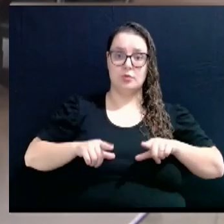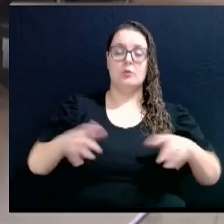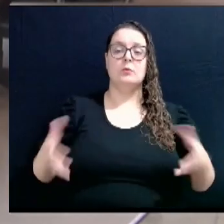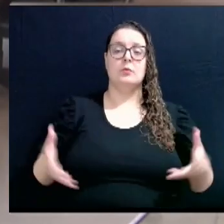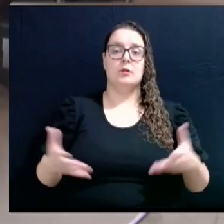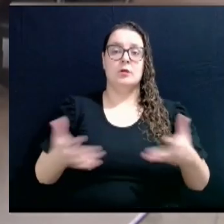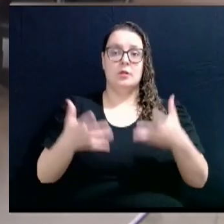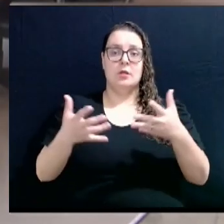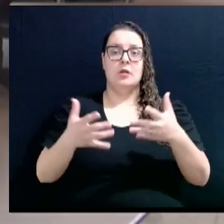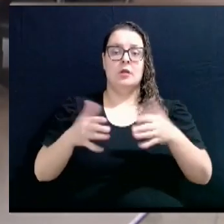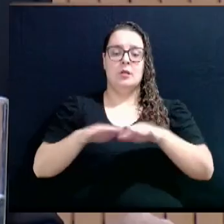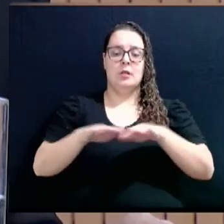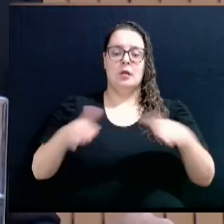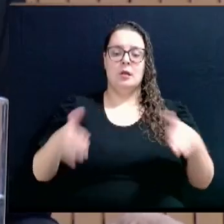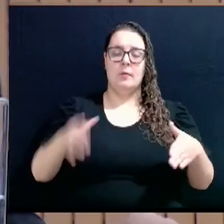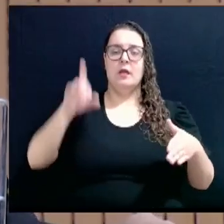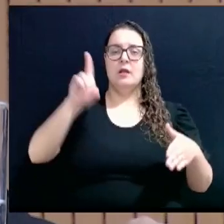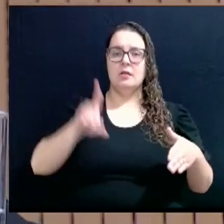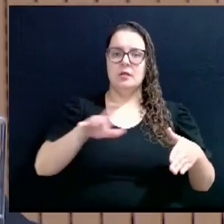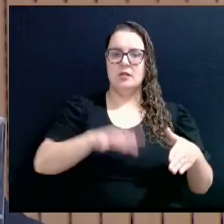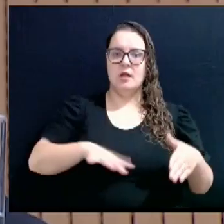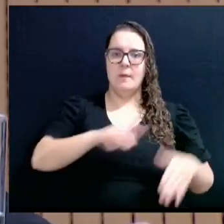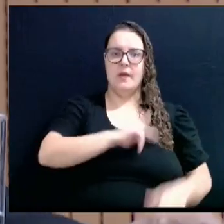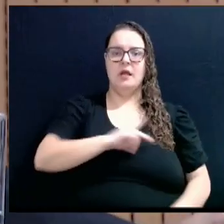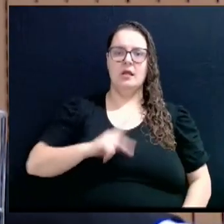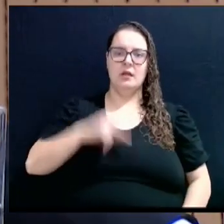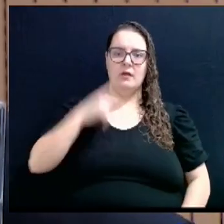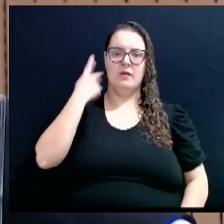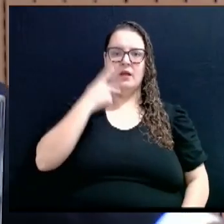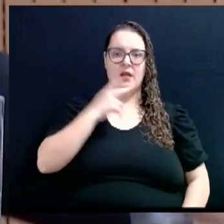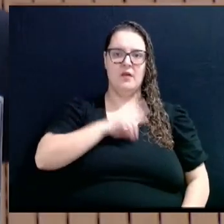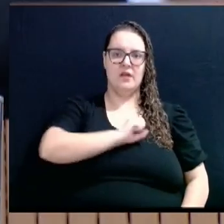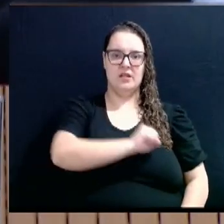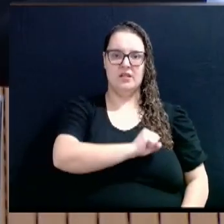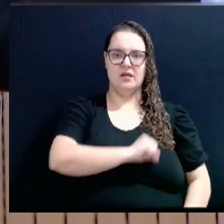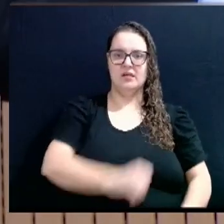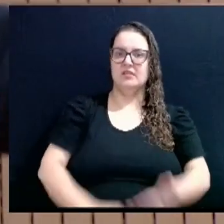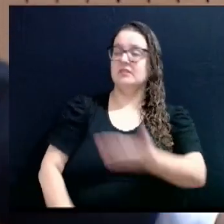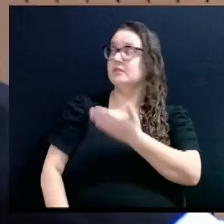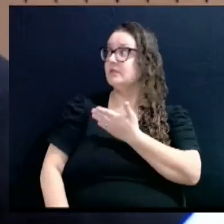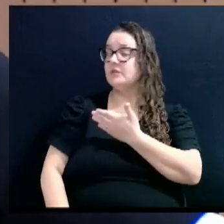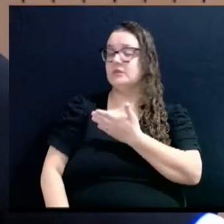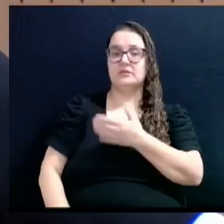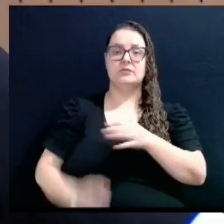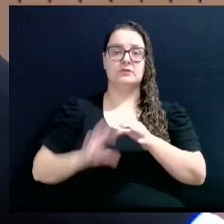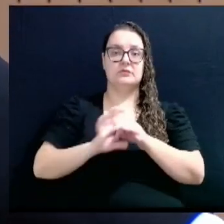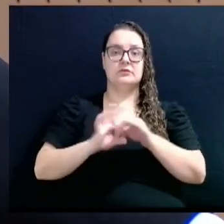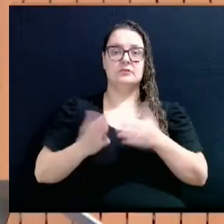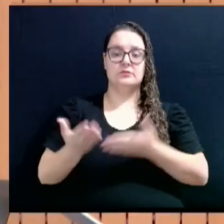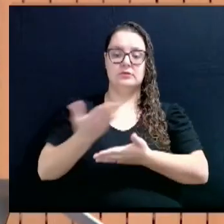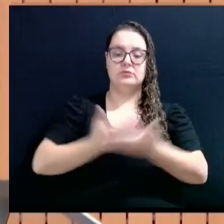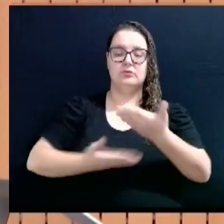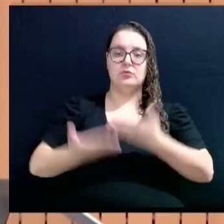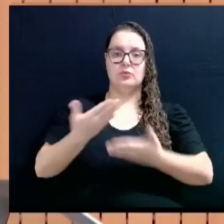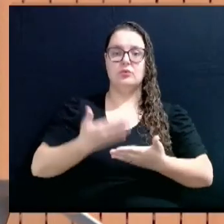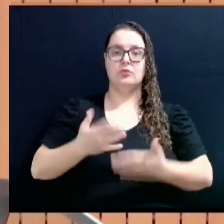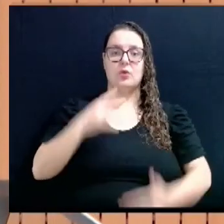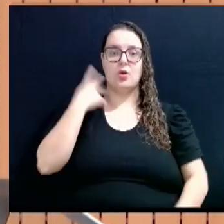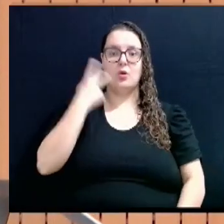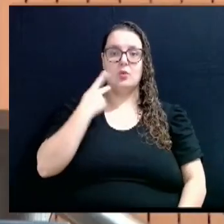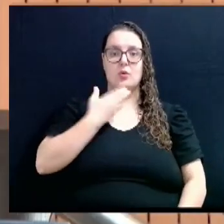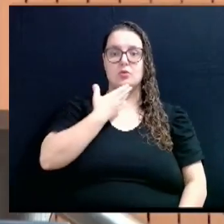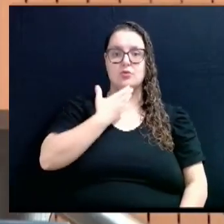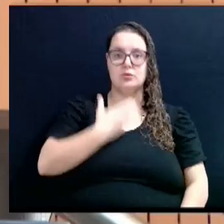mesa diretora, presidida pelo vereador Luiz Rossini, com autoria compartilhada com o vereador Carmo Luiz,